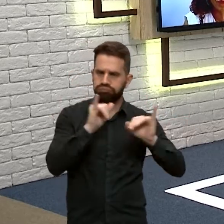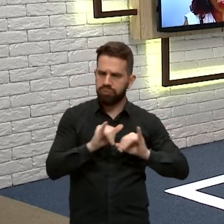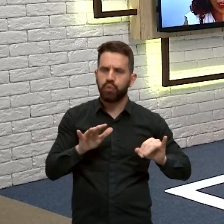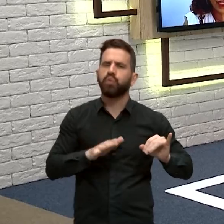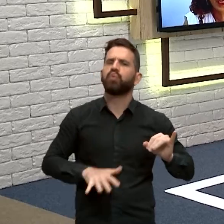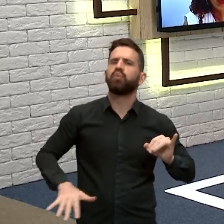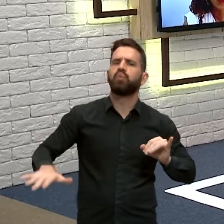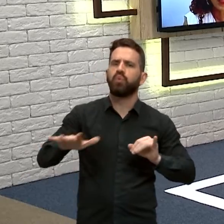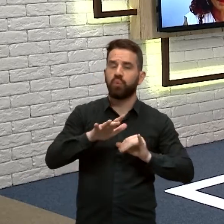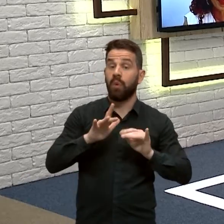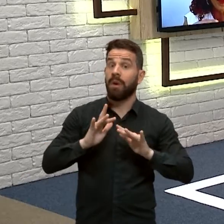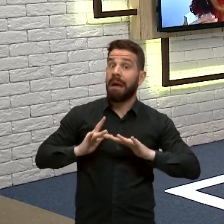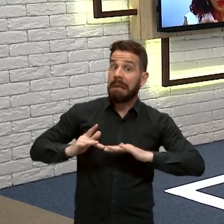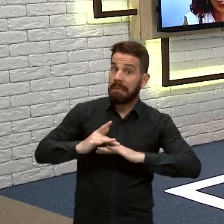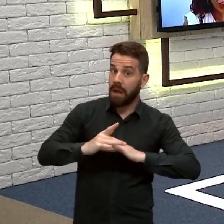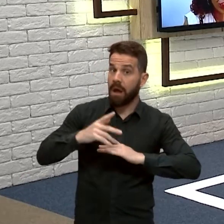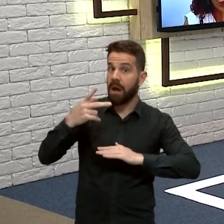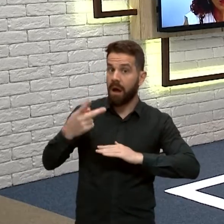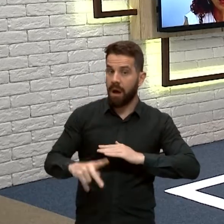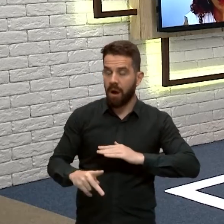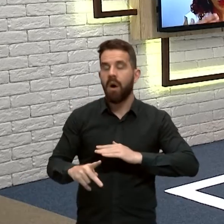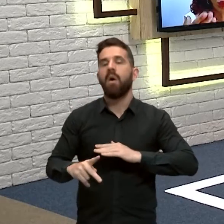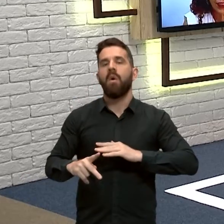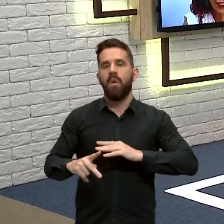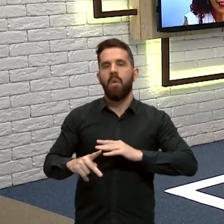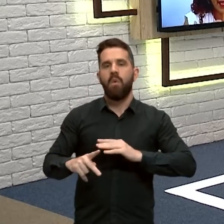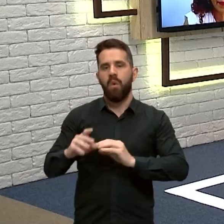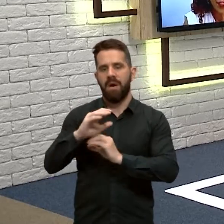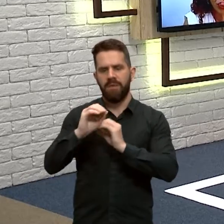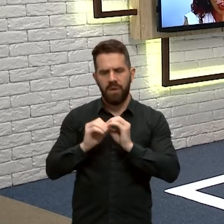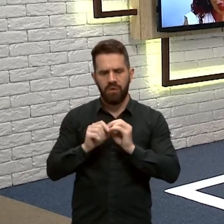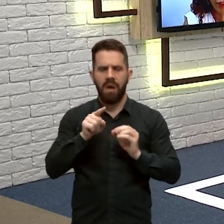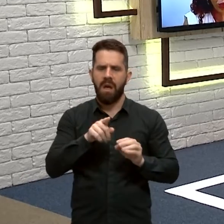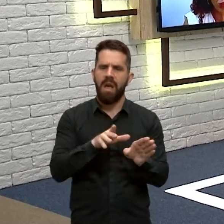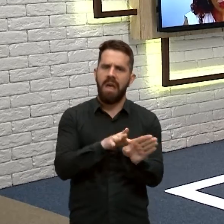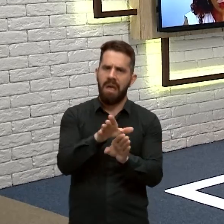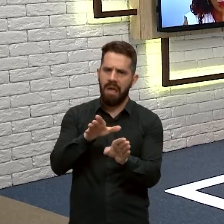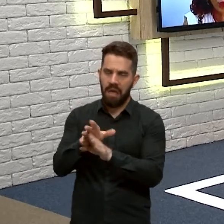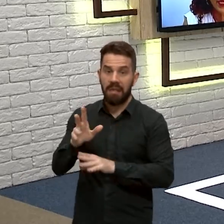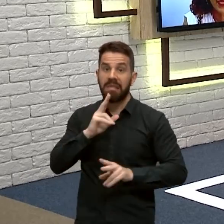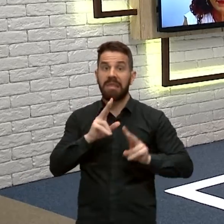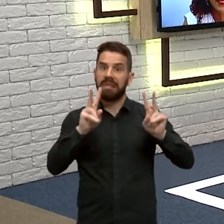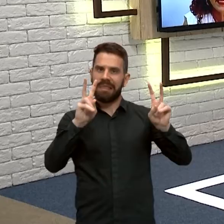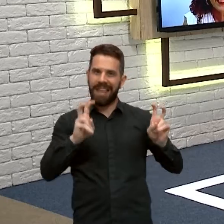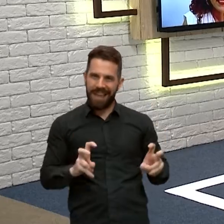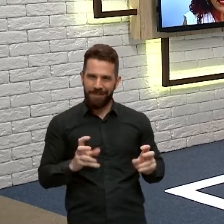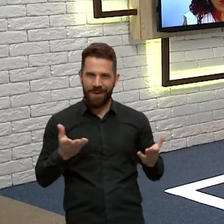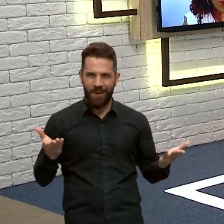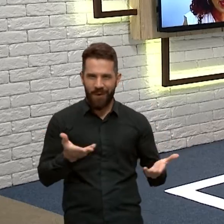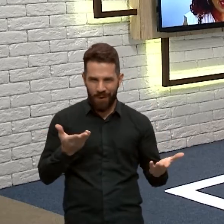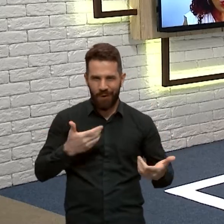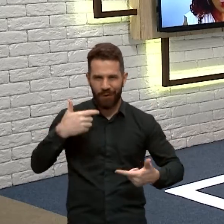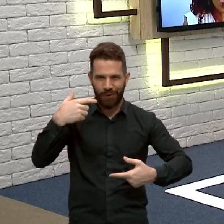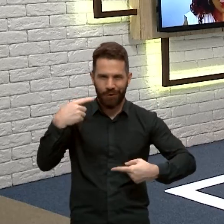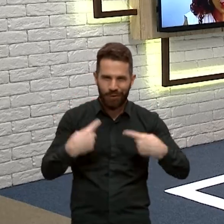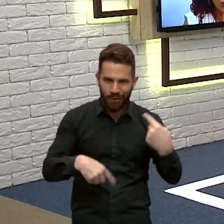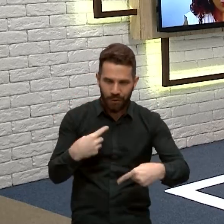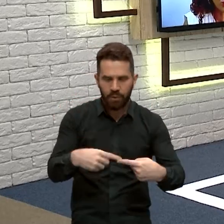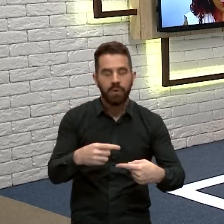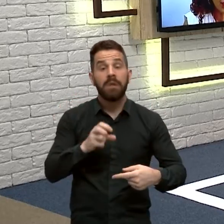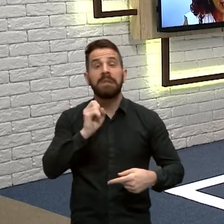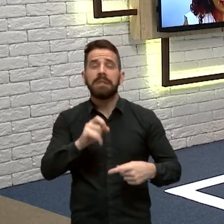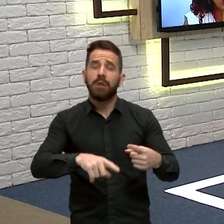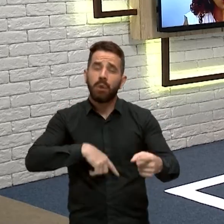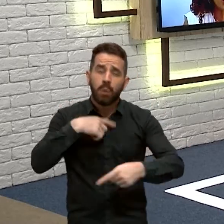da UFG, um trabalho educativo sobre todos esses temas que a gente levantou hoje no programa, e qualquer dúvida